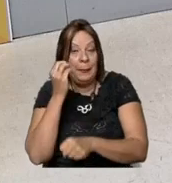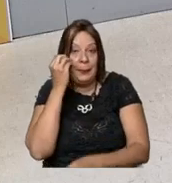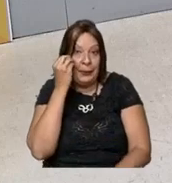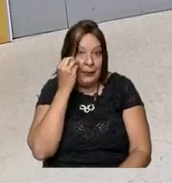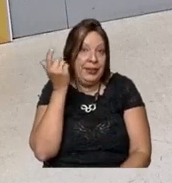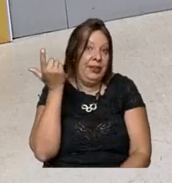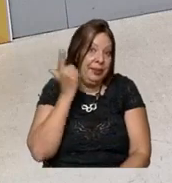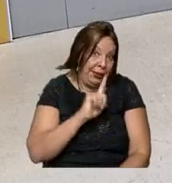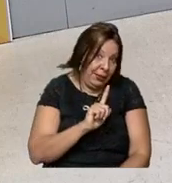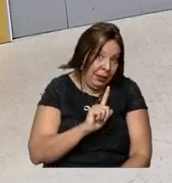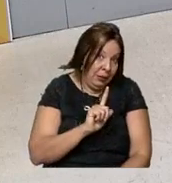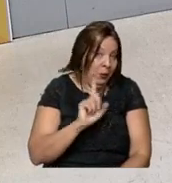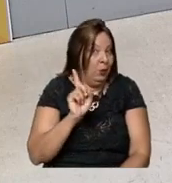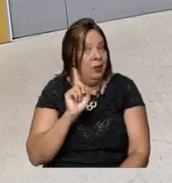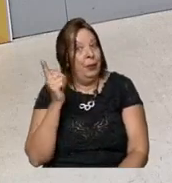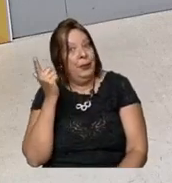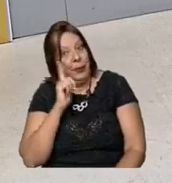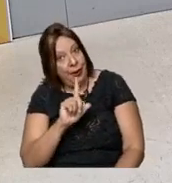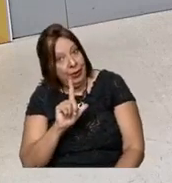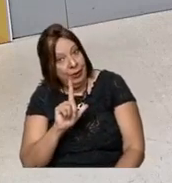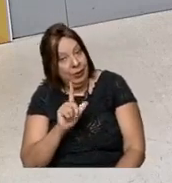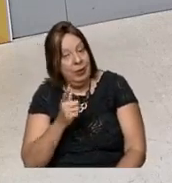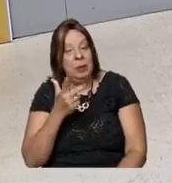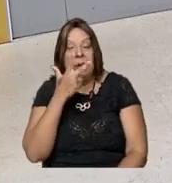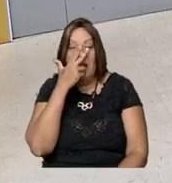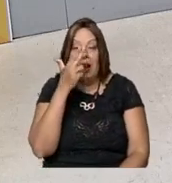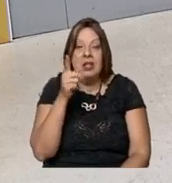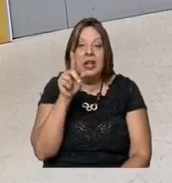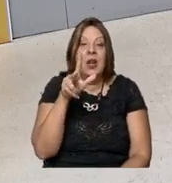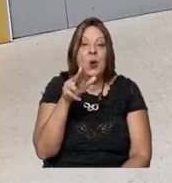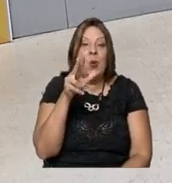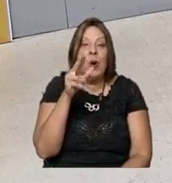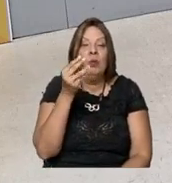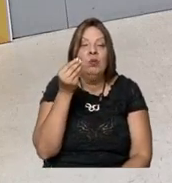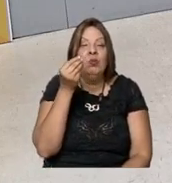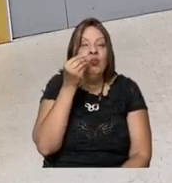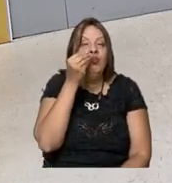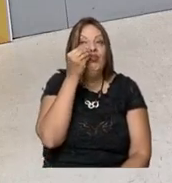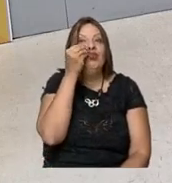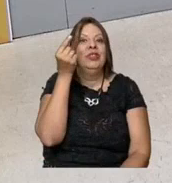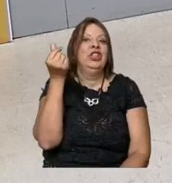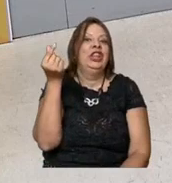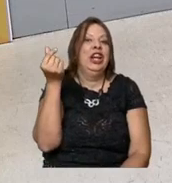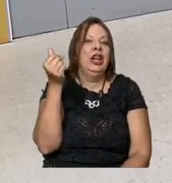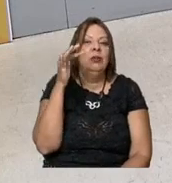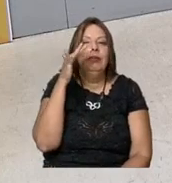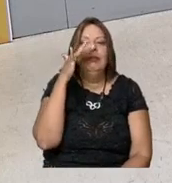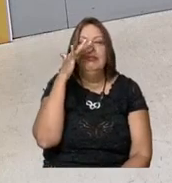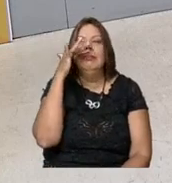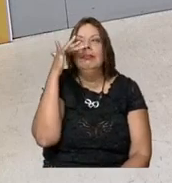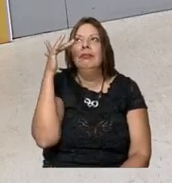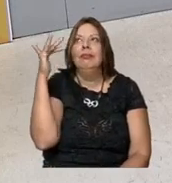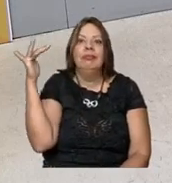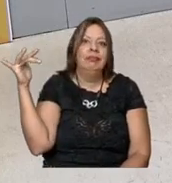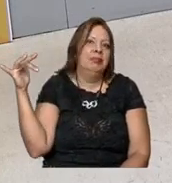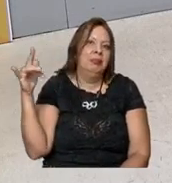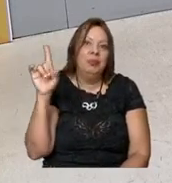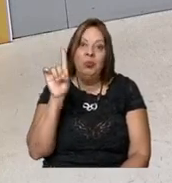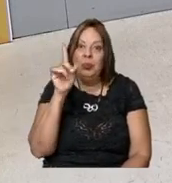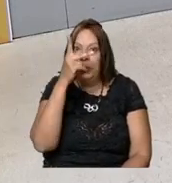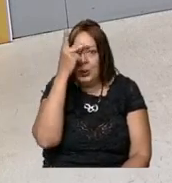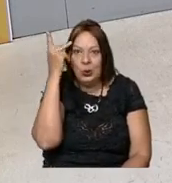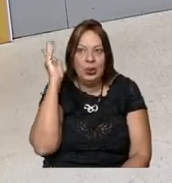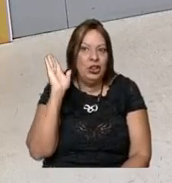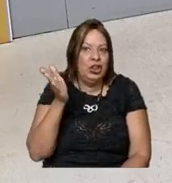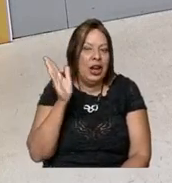reais. 100 mil reais, tem alguém já sentindo o cheiro das notinhas. Ai, meu Deus do céu. 100 mil reais está pertinho